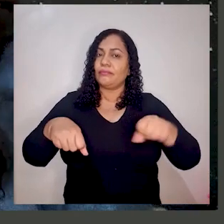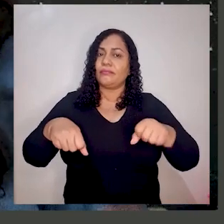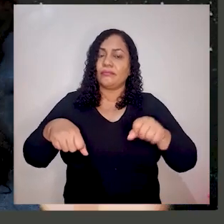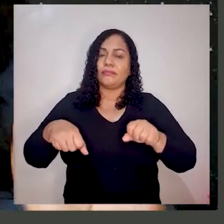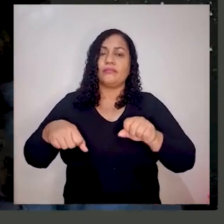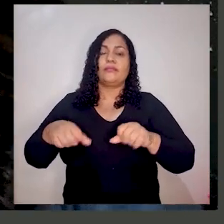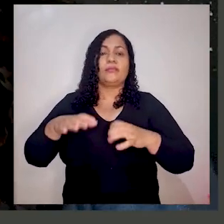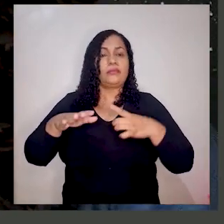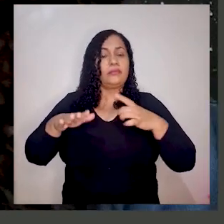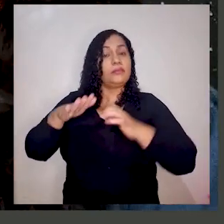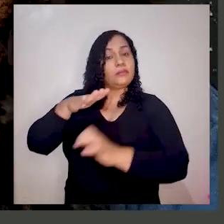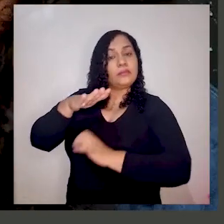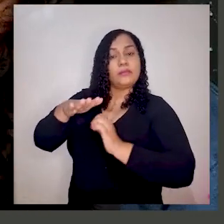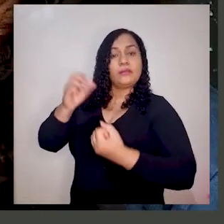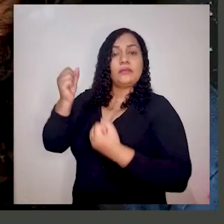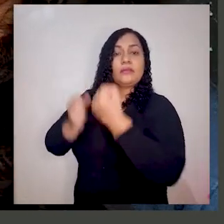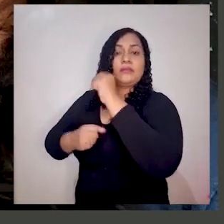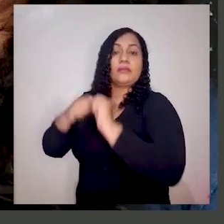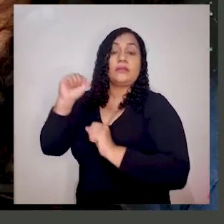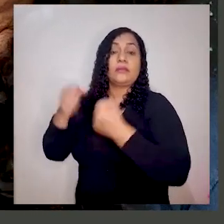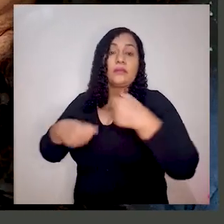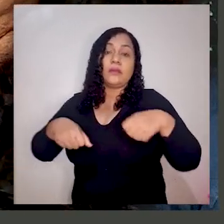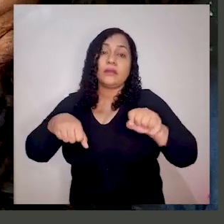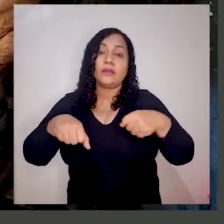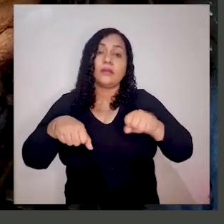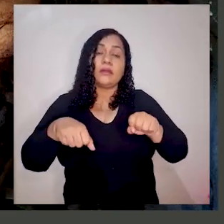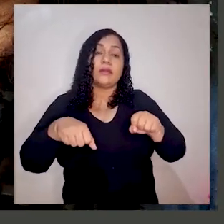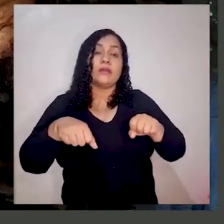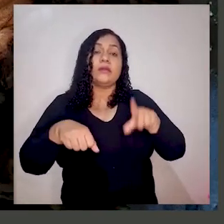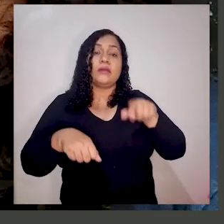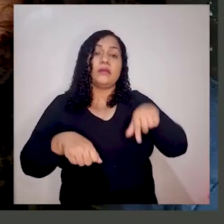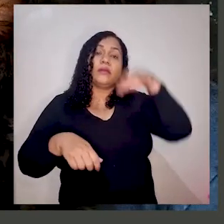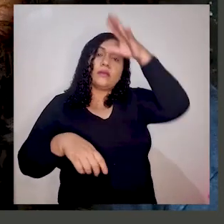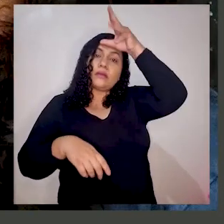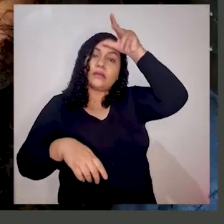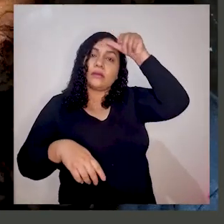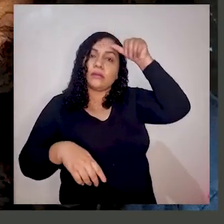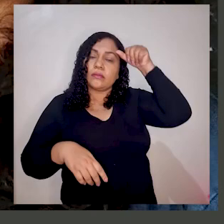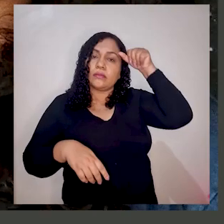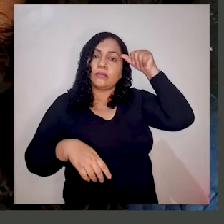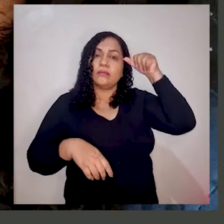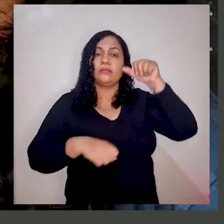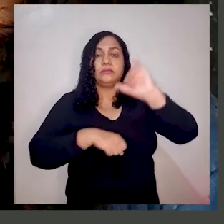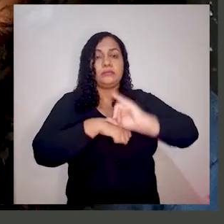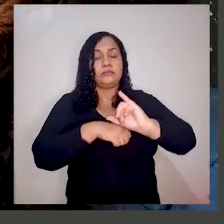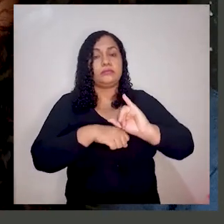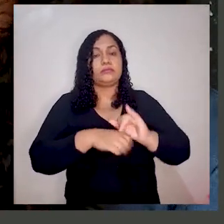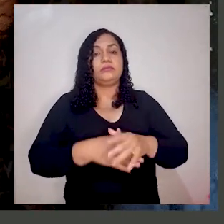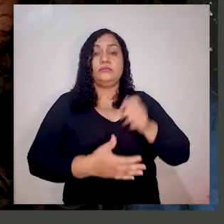Honda são montadas, né, a fábrica da Honda de motos é aqui em Manaus.